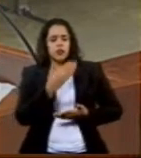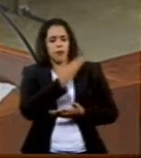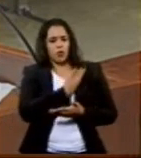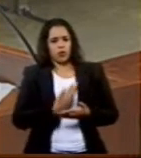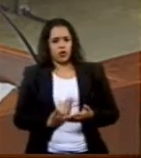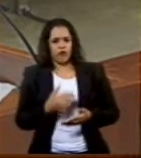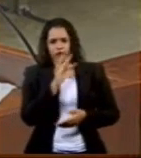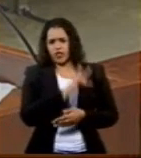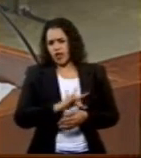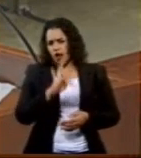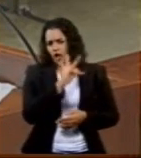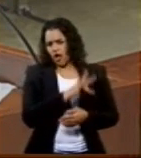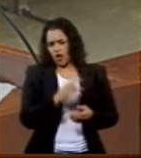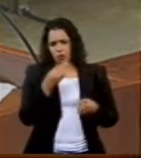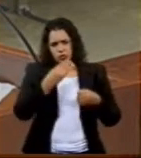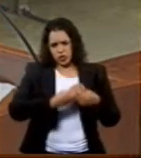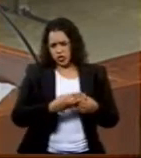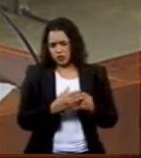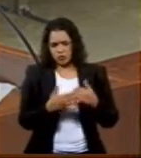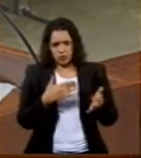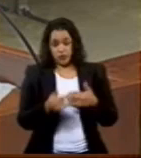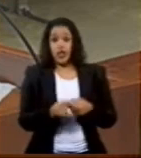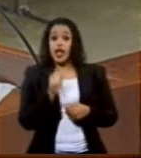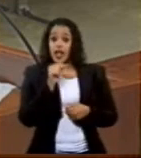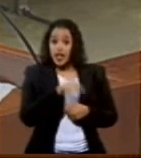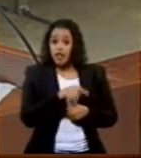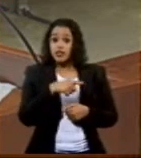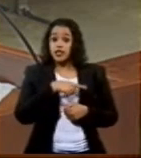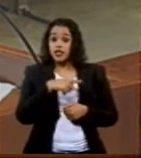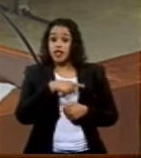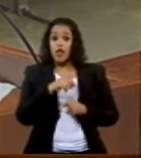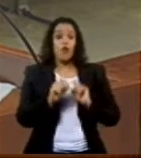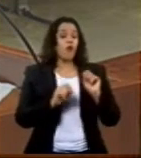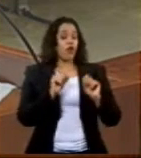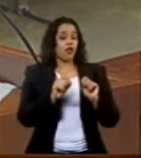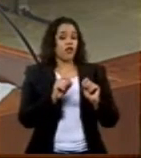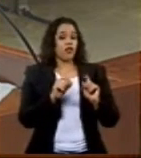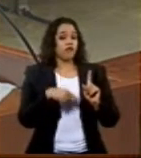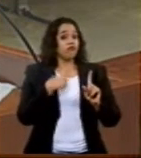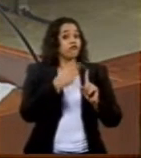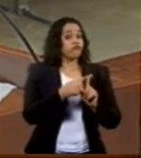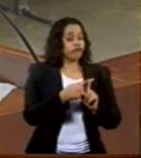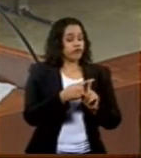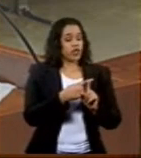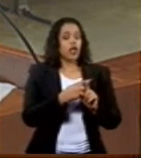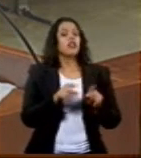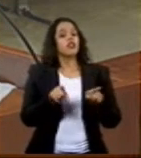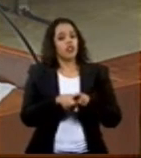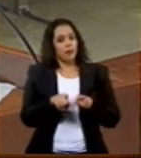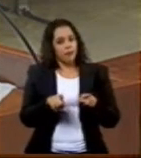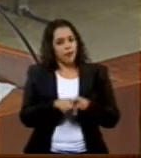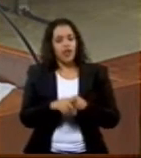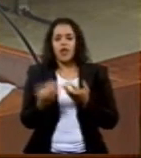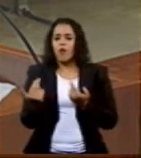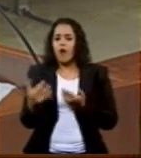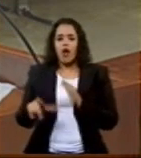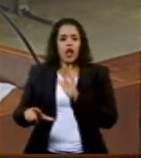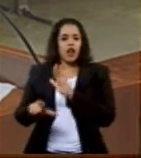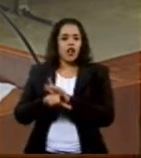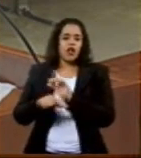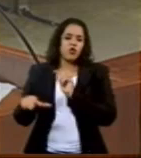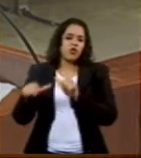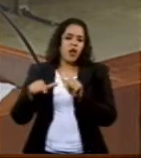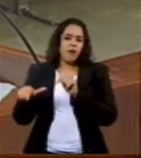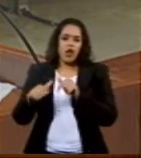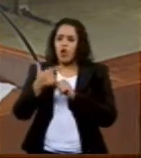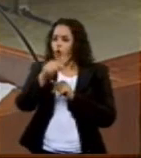federais, estaduais ou municipais, estes serão aplicados supletivamente. assim como será a legislação do trabalho